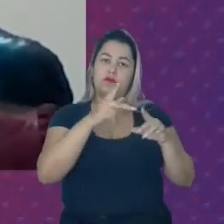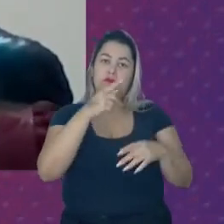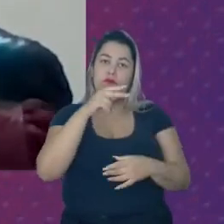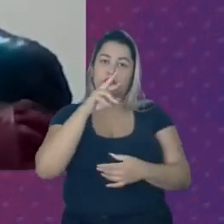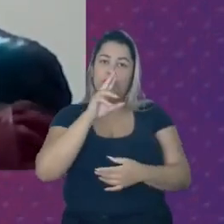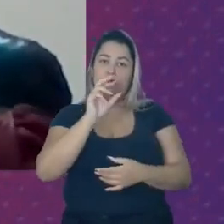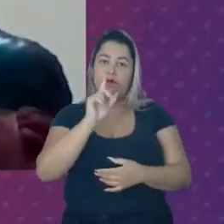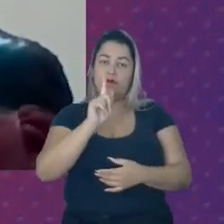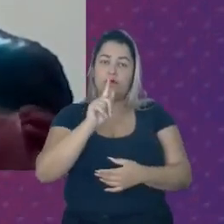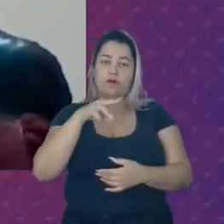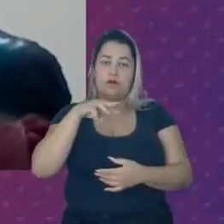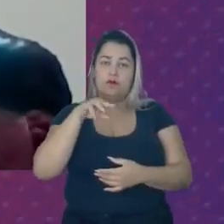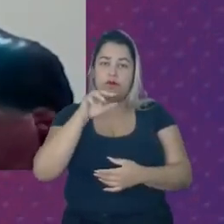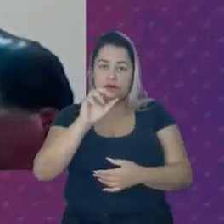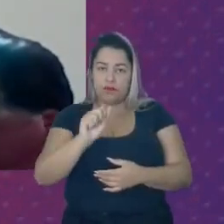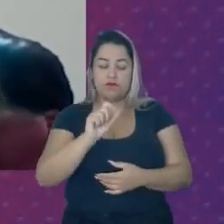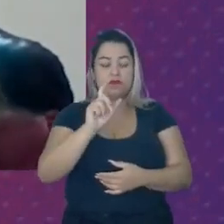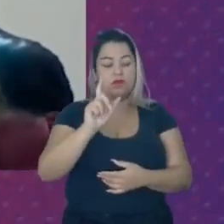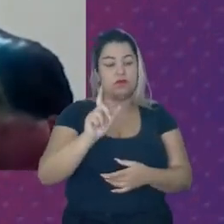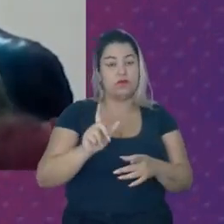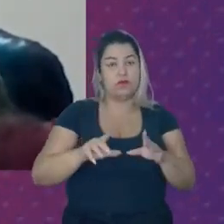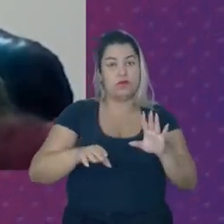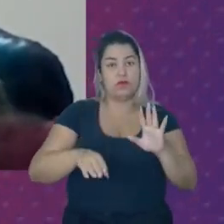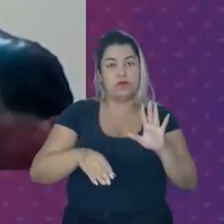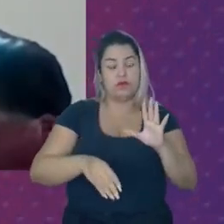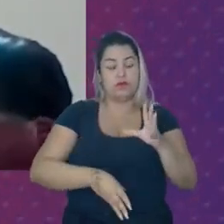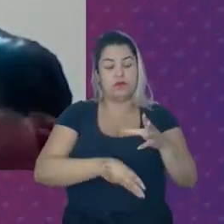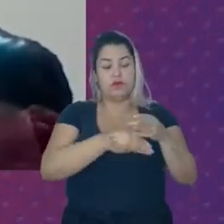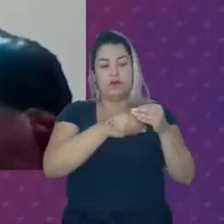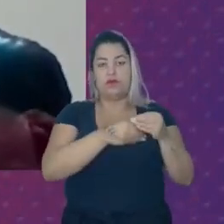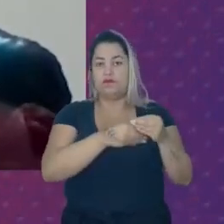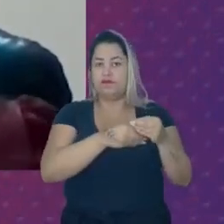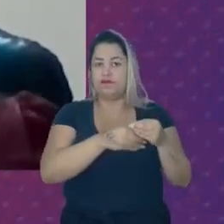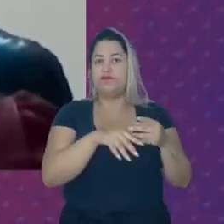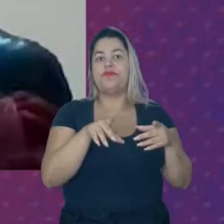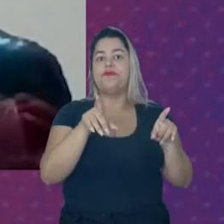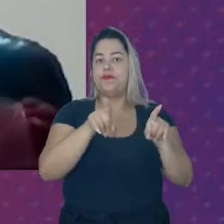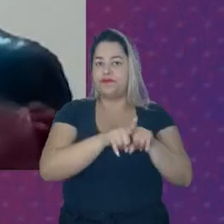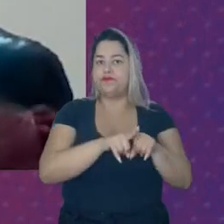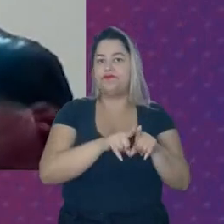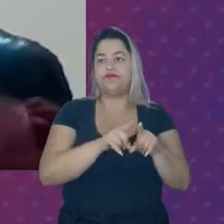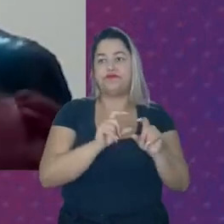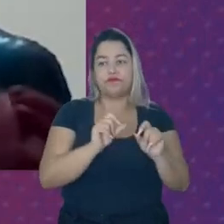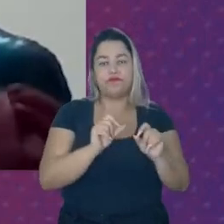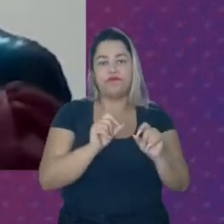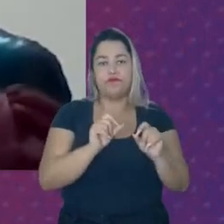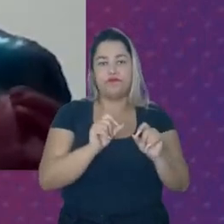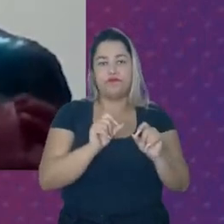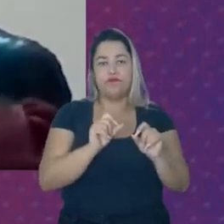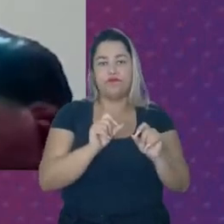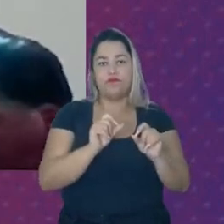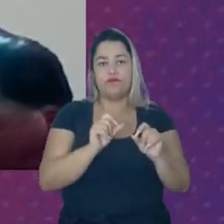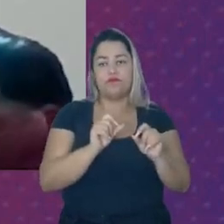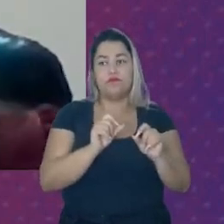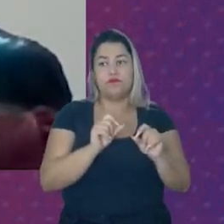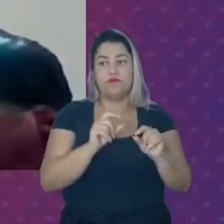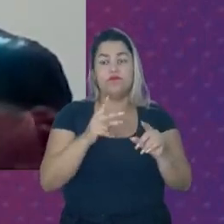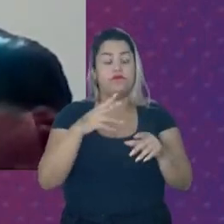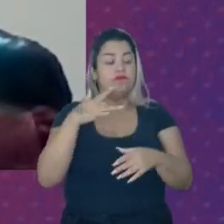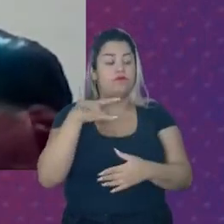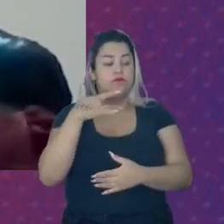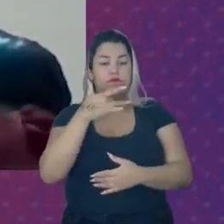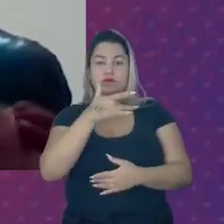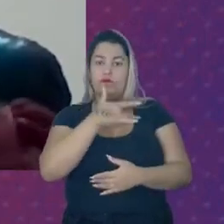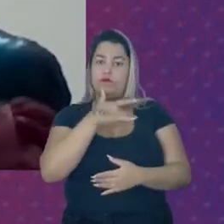de vacinação, acaba entrando no programa de vacinação também. Isso da saúde.